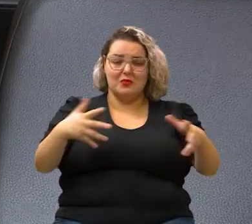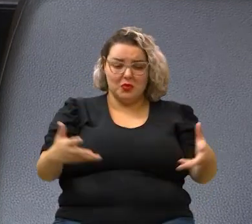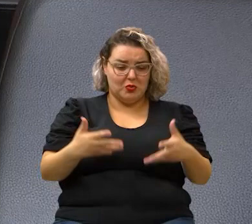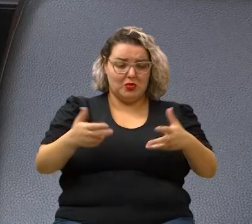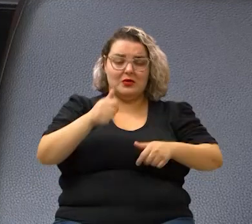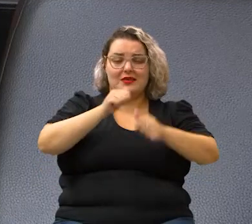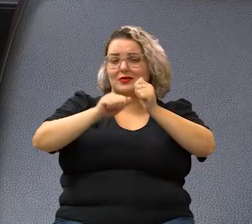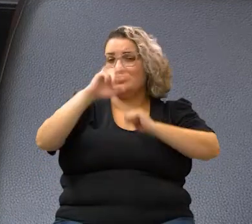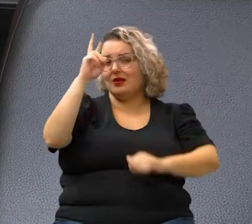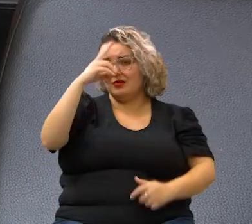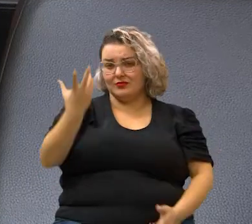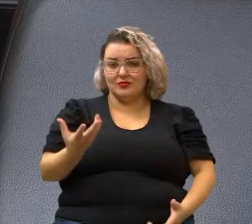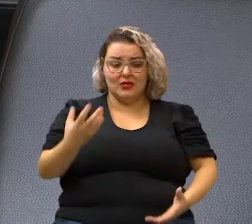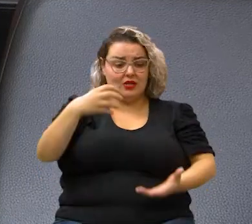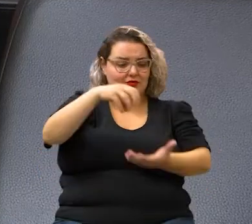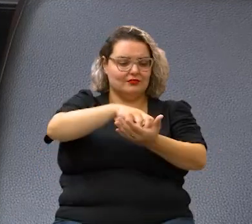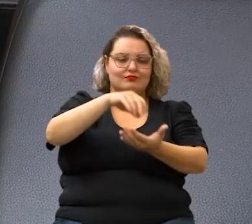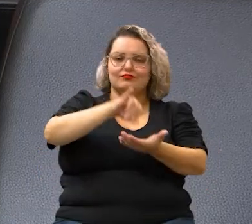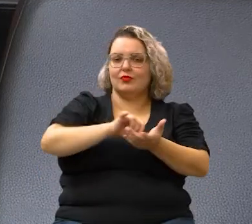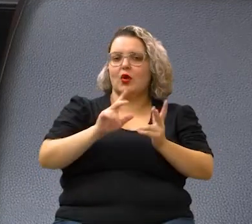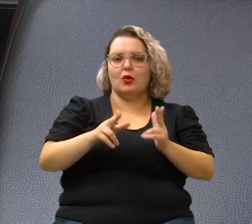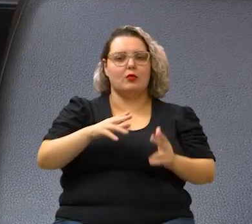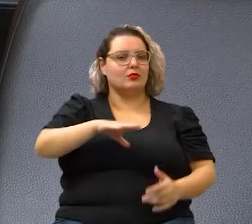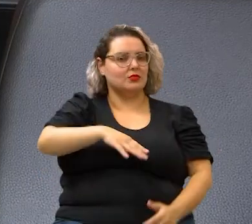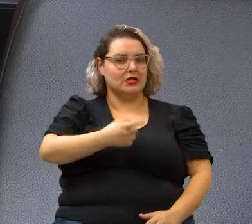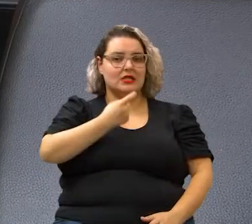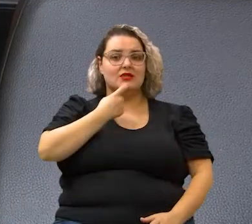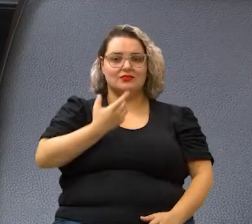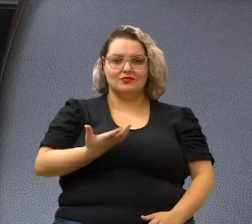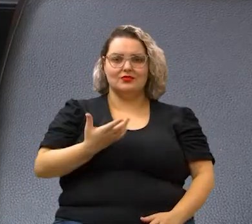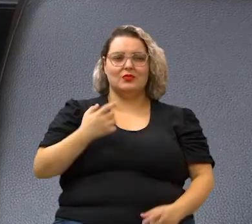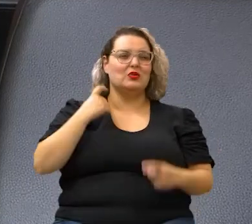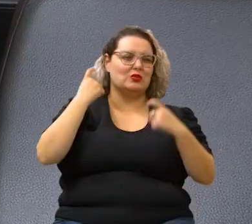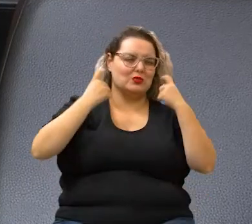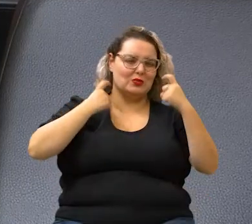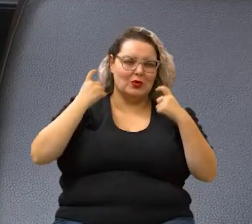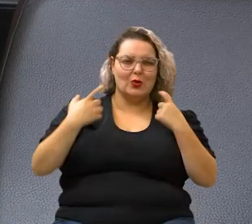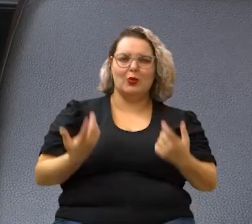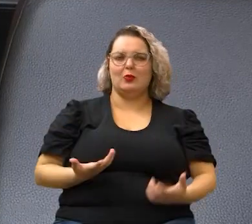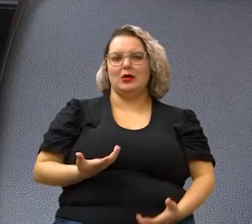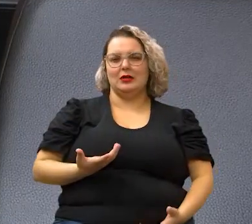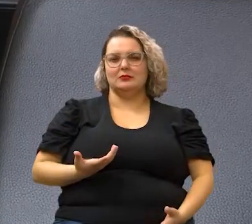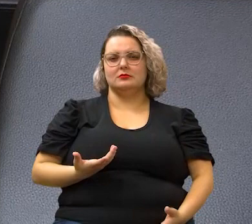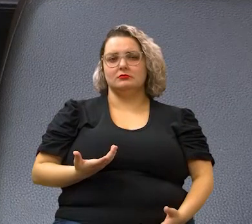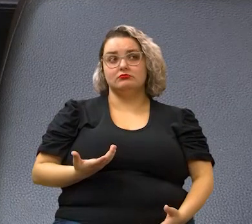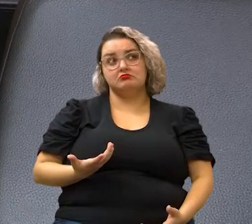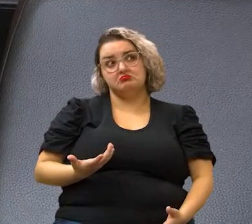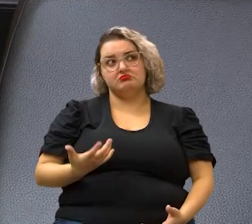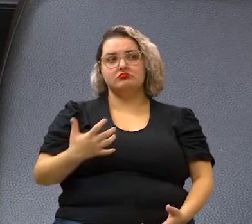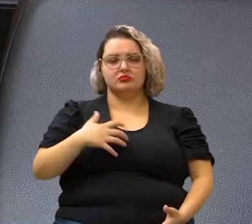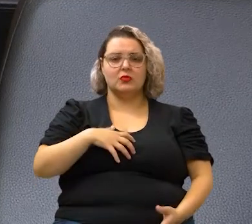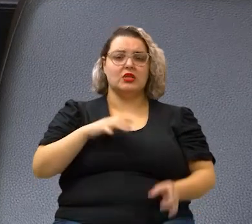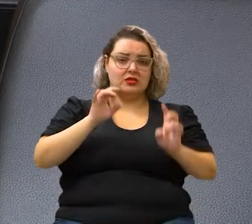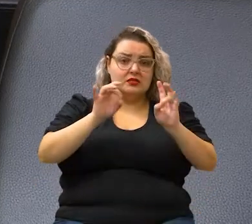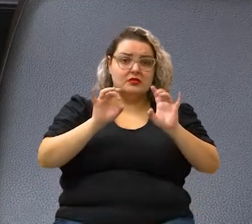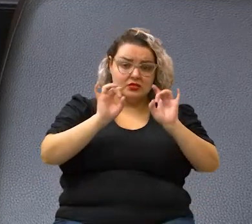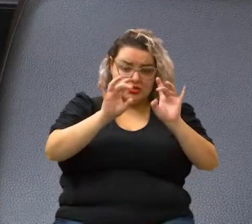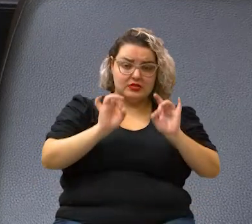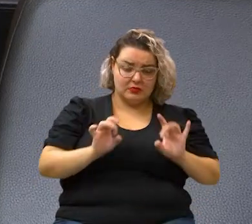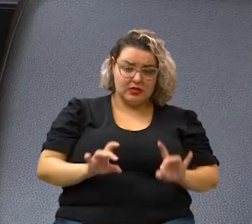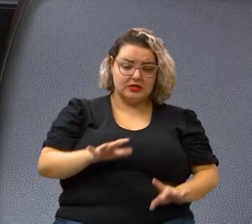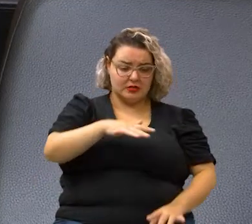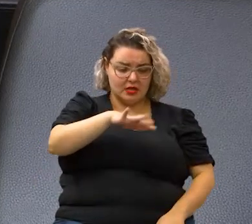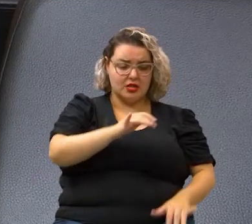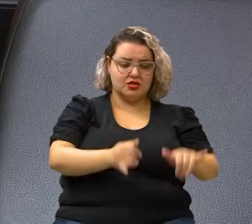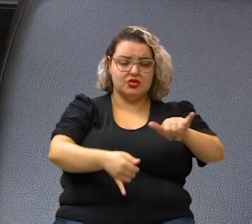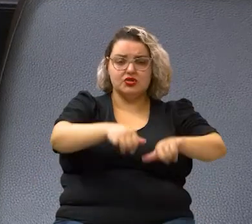pólvora nos centros das grandes cidades, como é o caso de Campinas. E isso me preocupa porque hoje, na condição até de especialista na